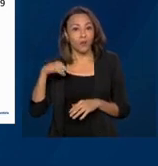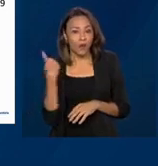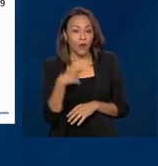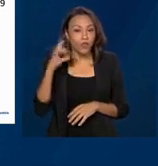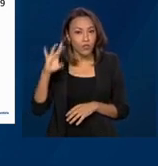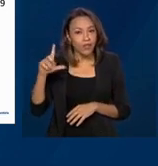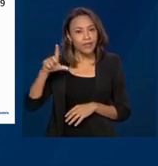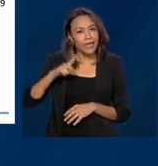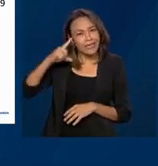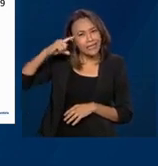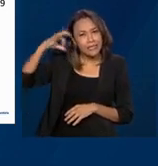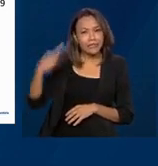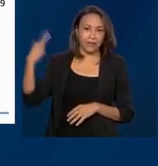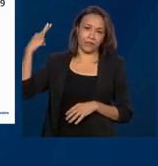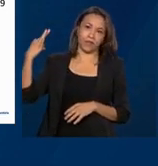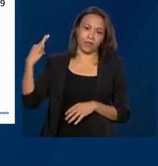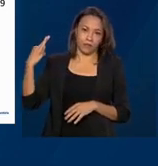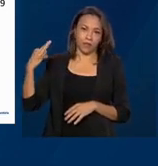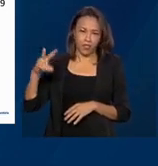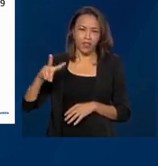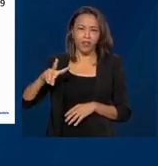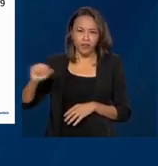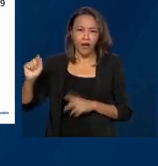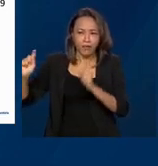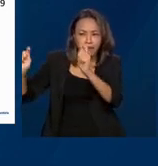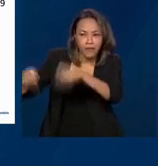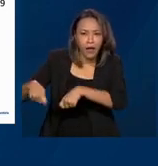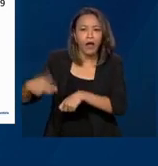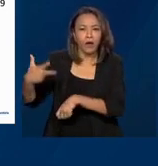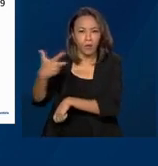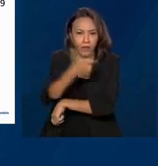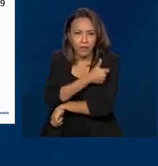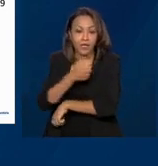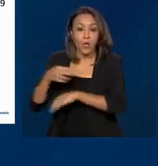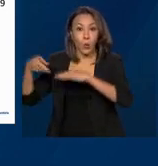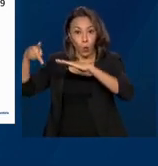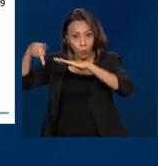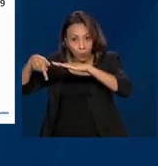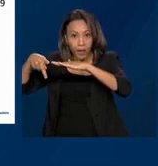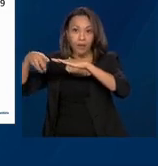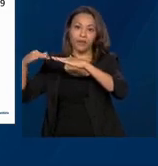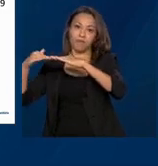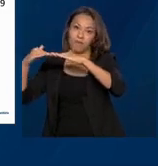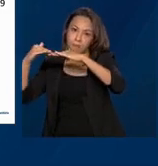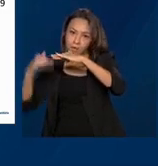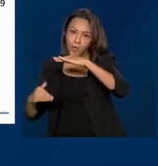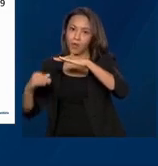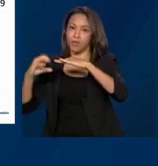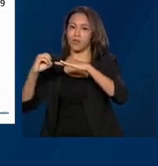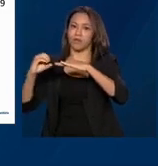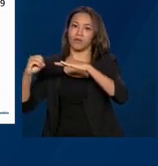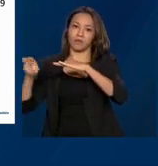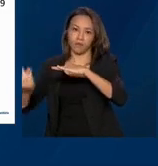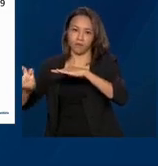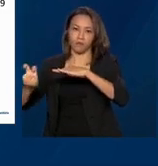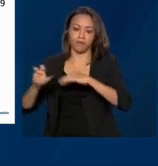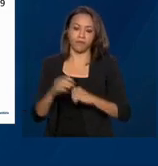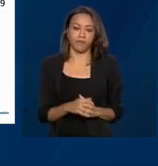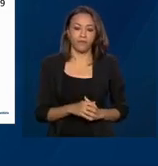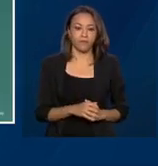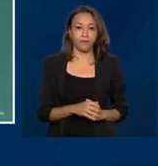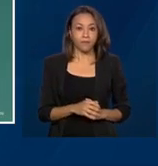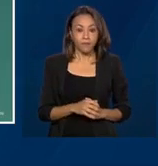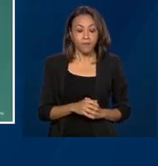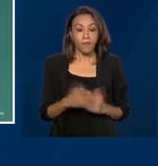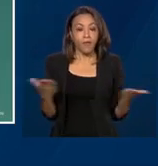ter certeza do que vai funcionar no que o P for menor que 0,05. Para